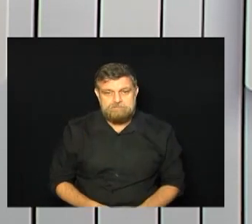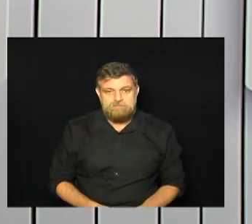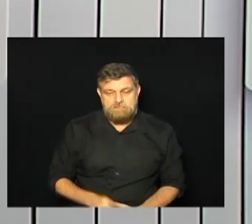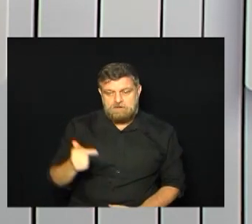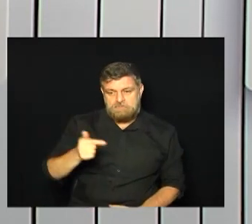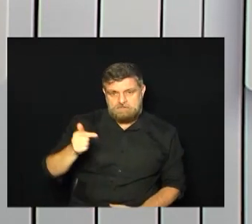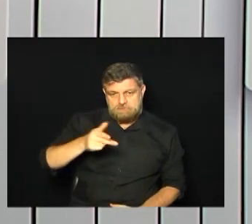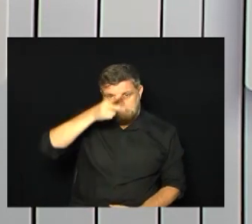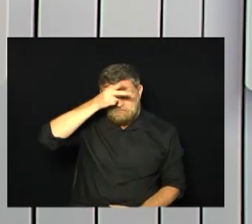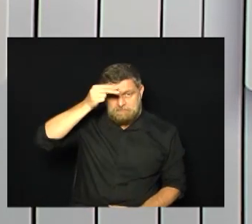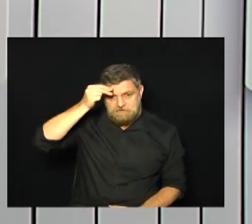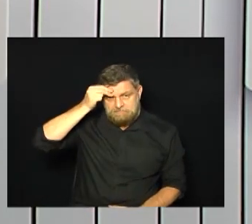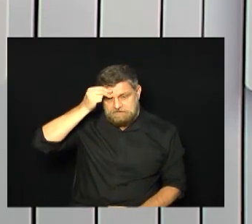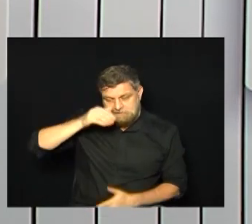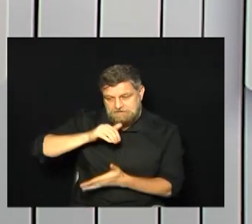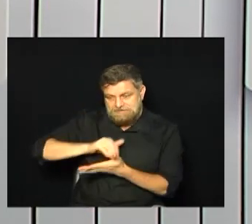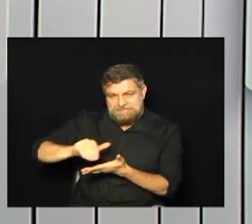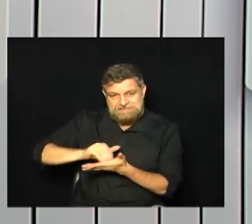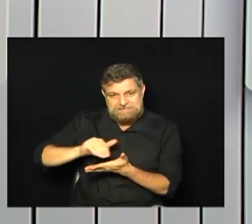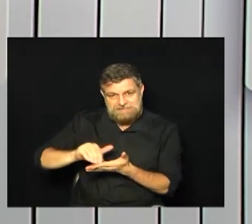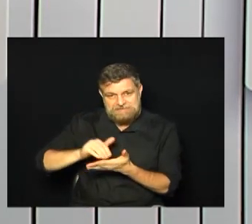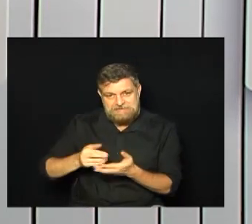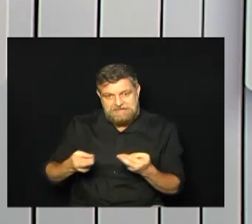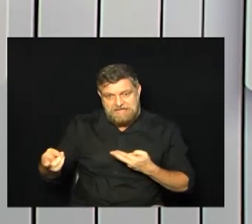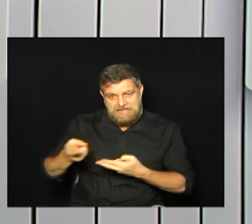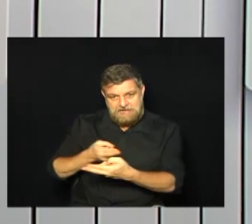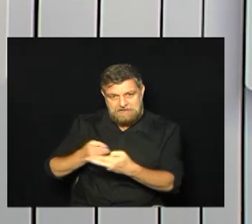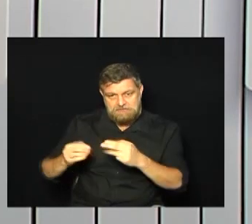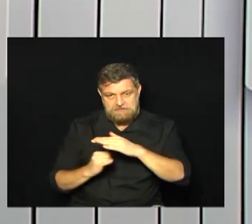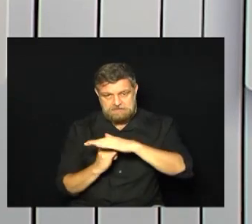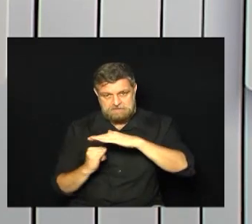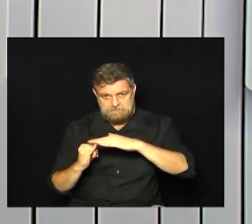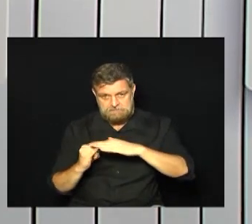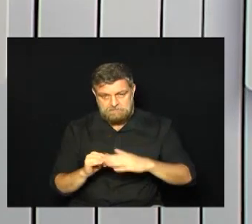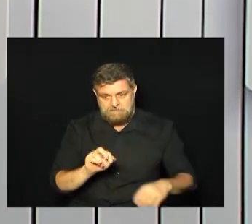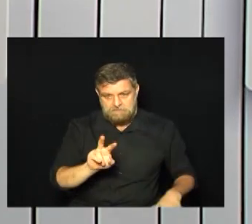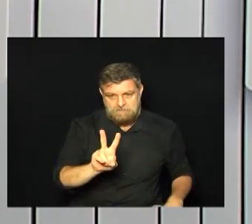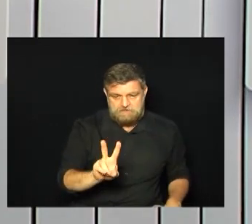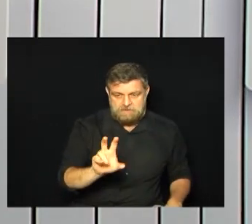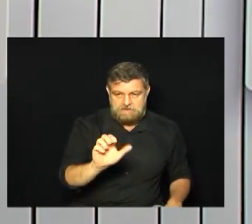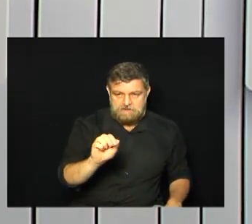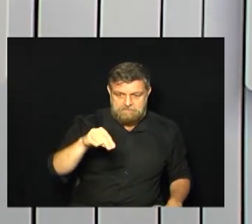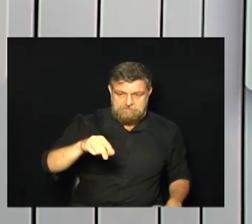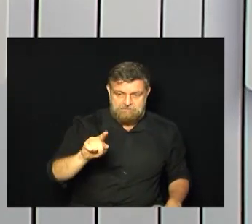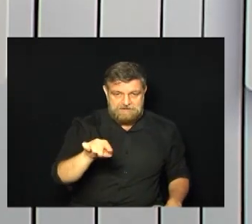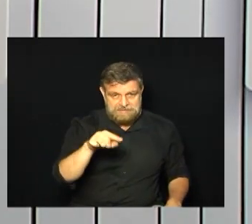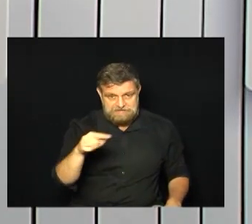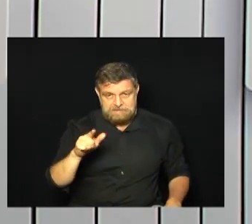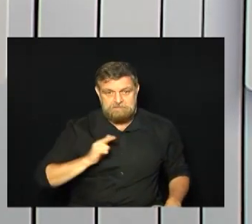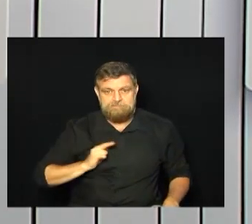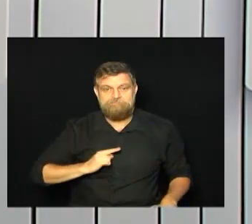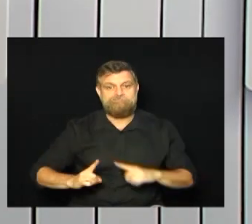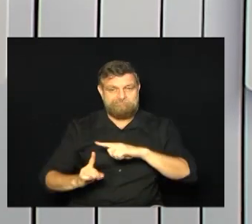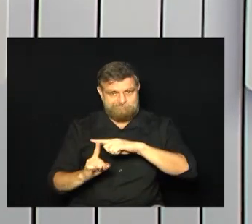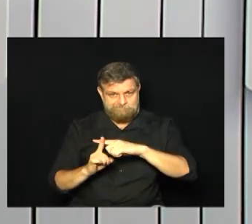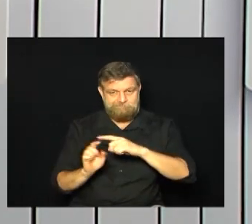vice-prefeito de Campinas e secretário municipal de Relações Institucionais, o Vanderlei de Almeida, testou